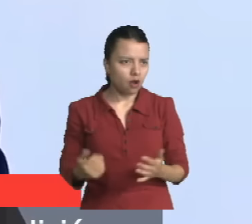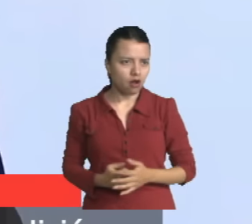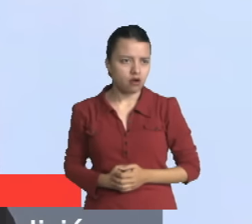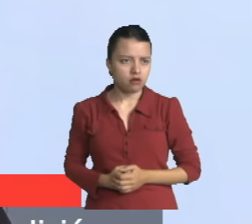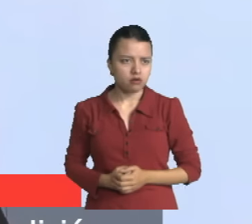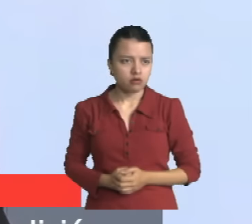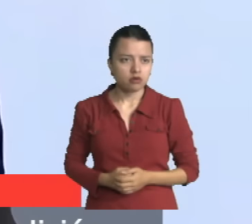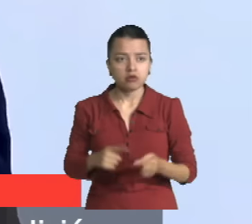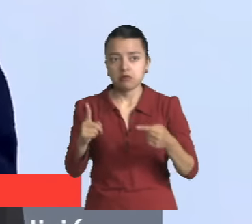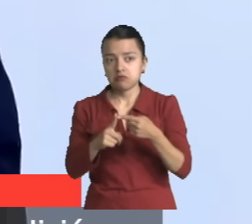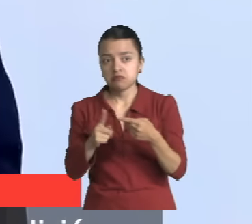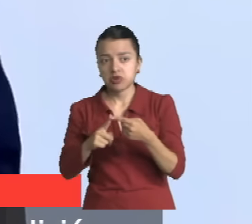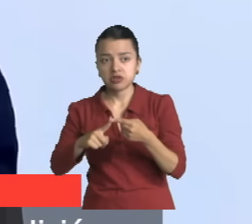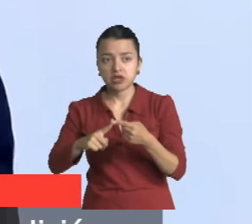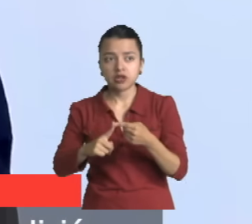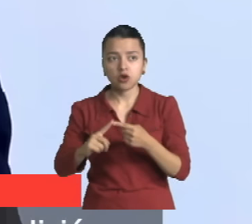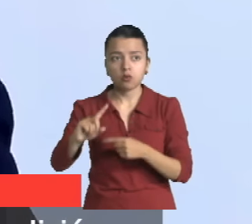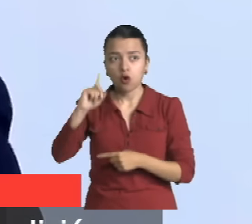saídas. Ou você